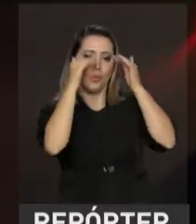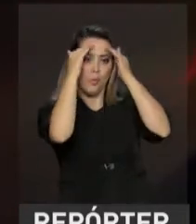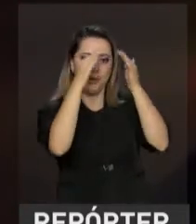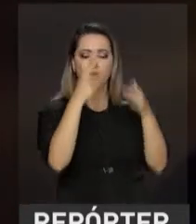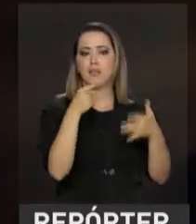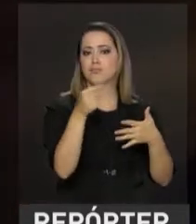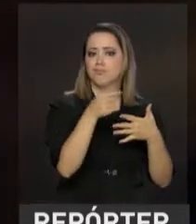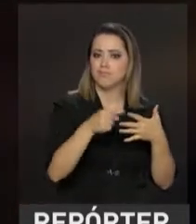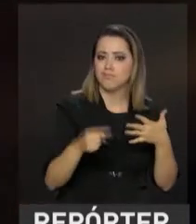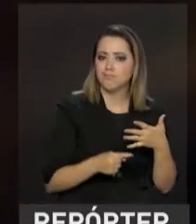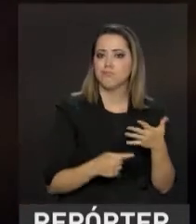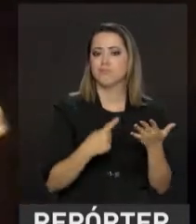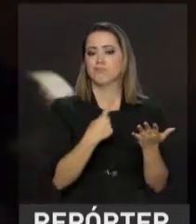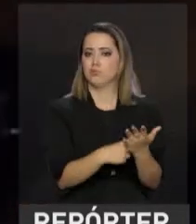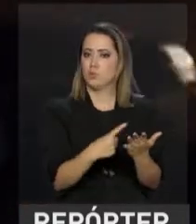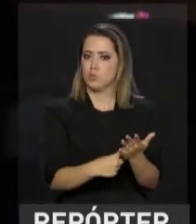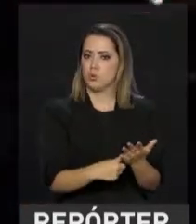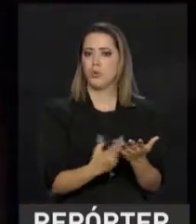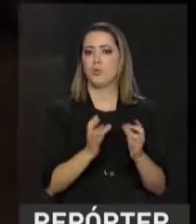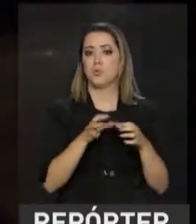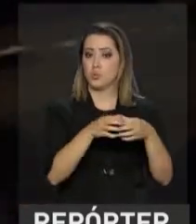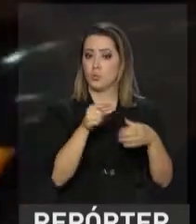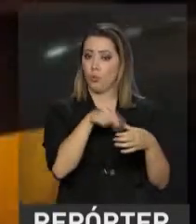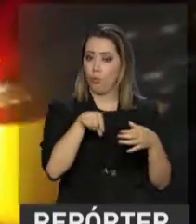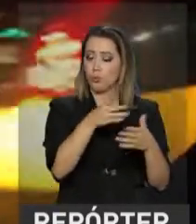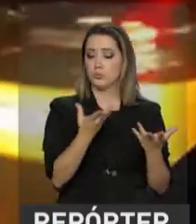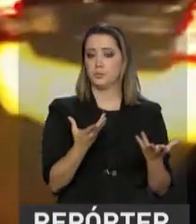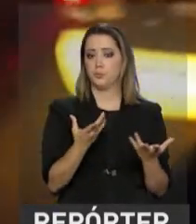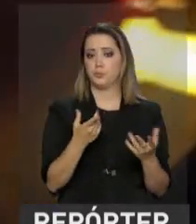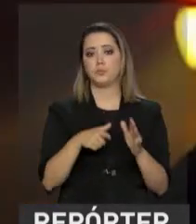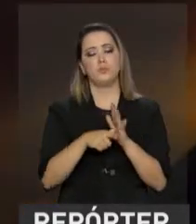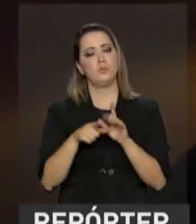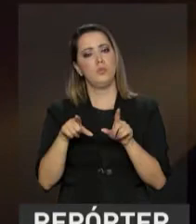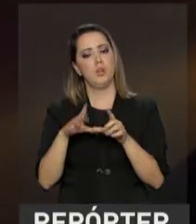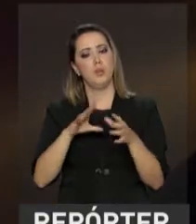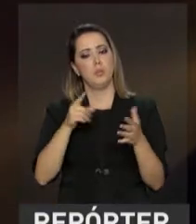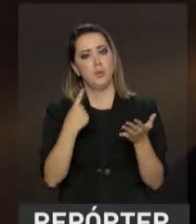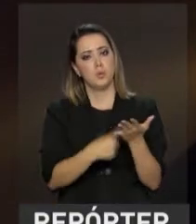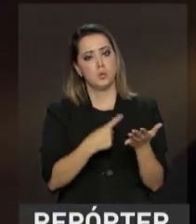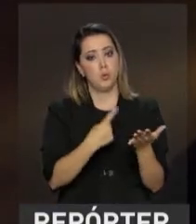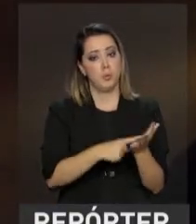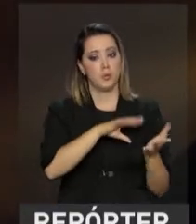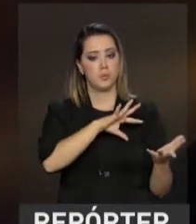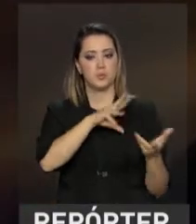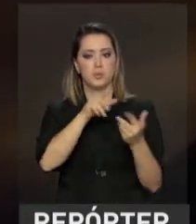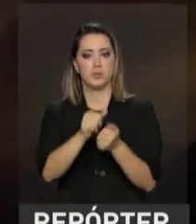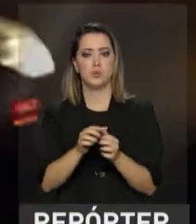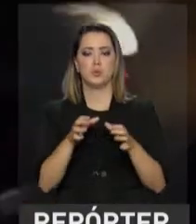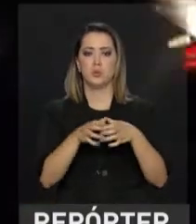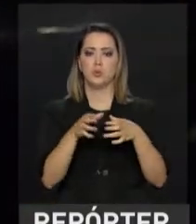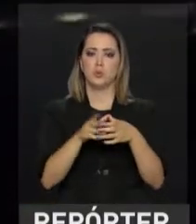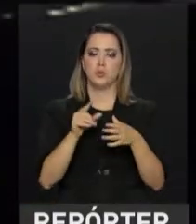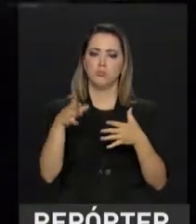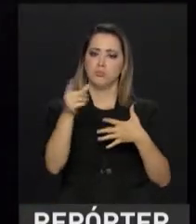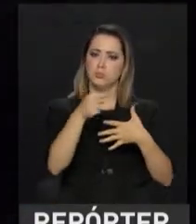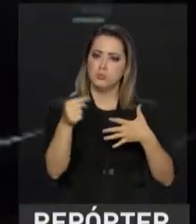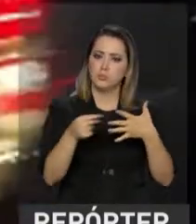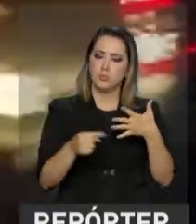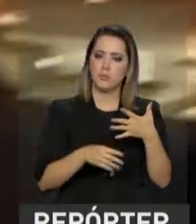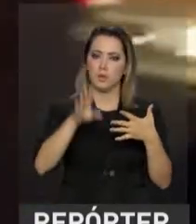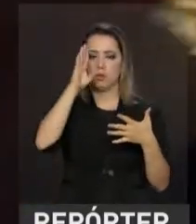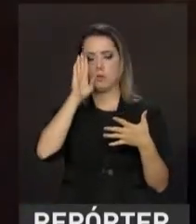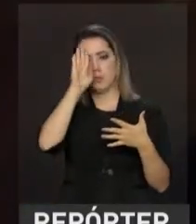requisitos de adesão ao bloco. Sobre a agenda externa do bloco, o presidente Michel Temer deve destacar a prioridade para